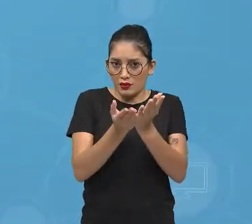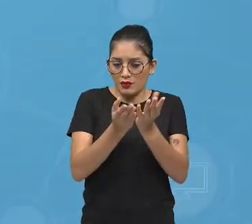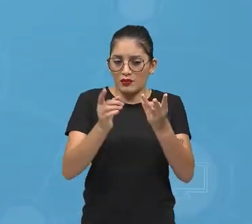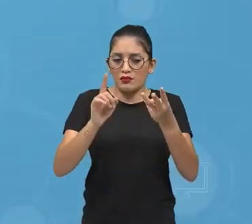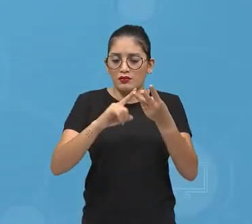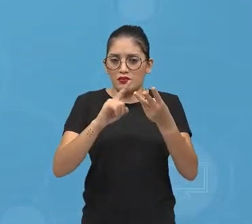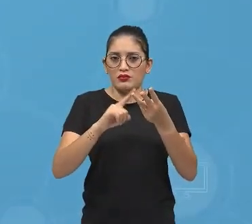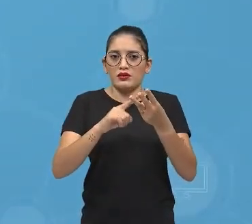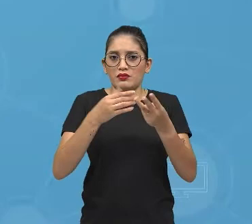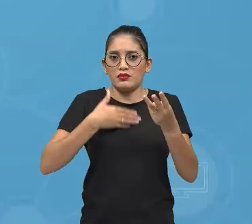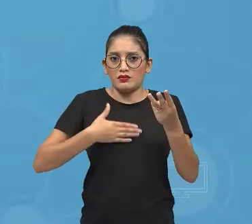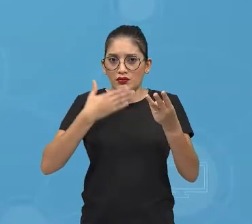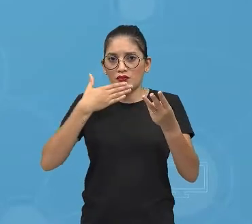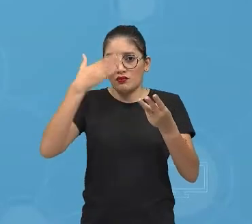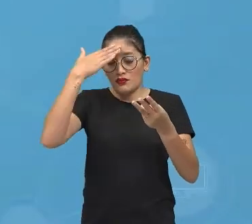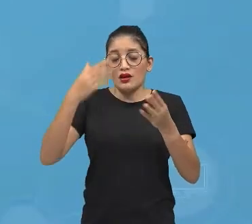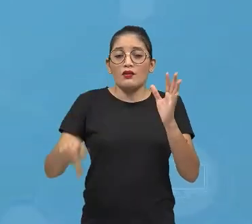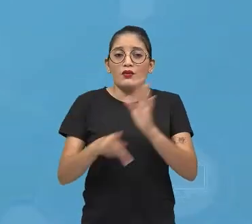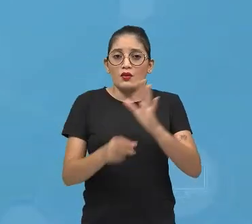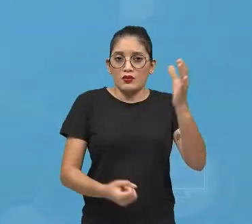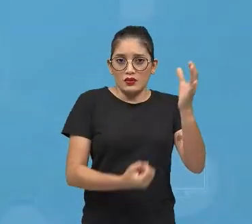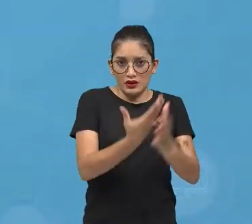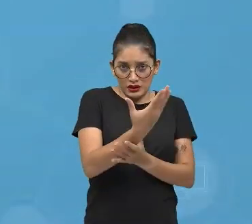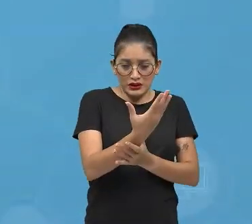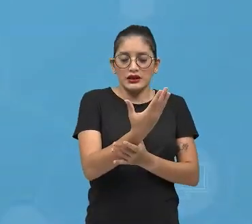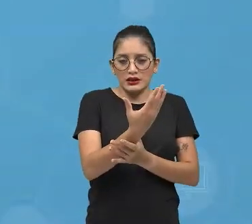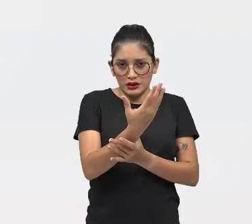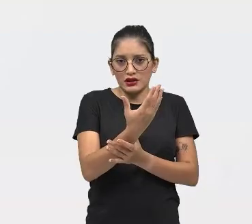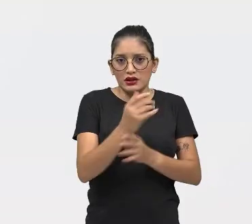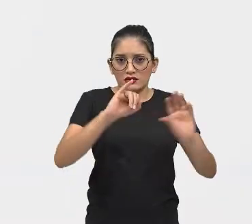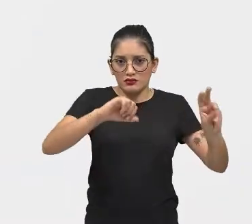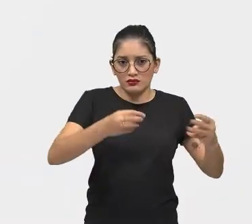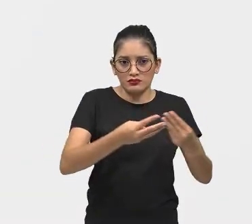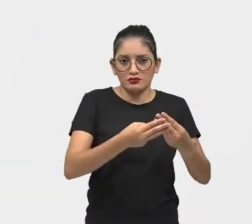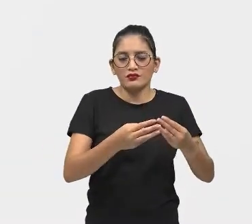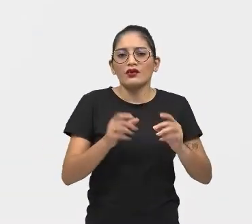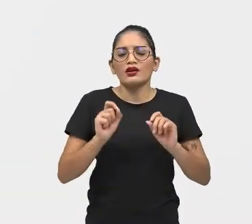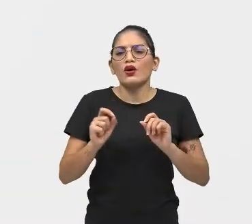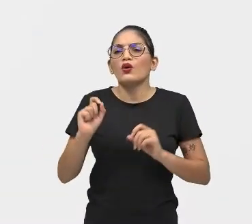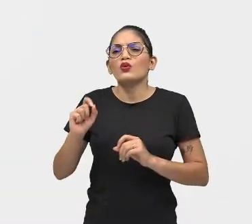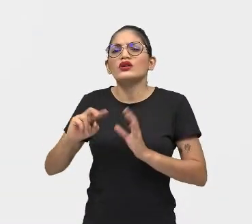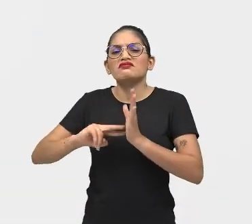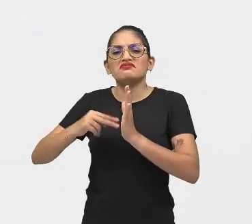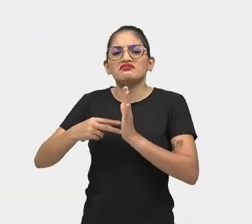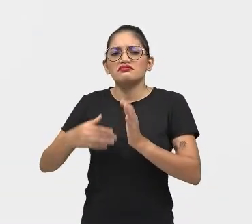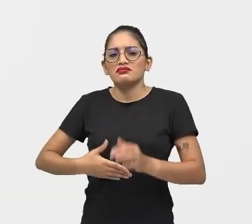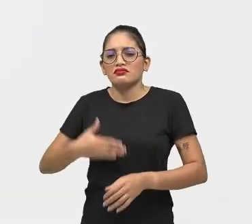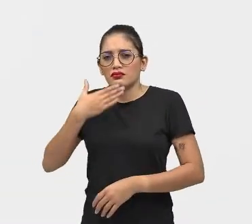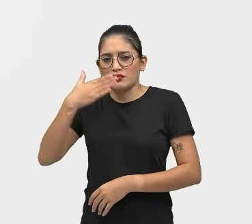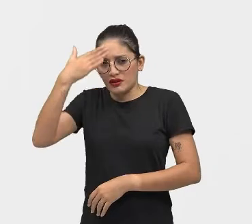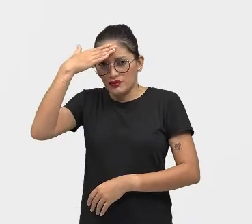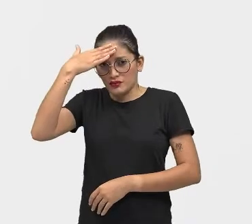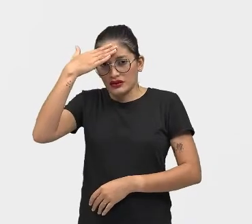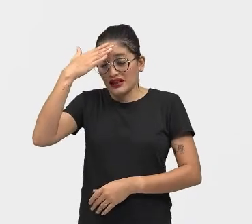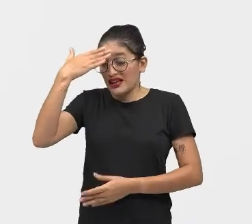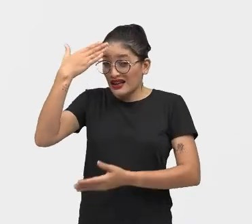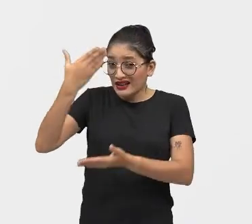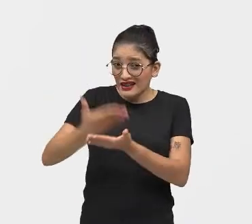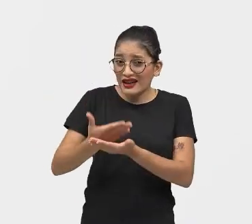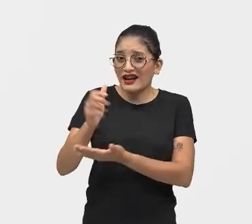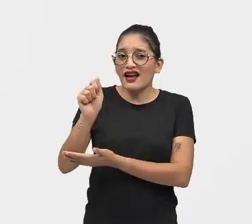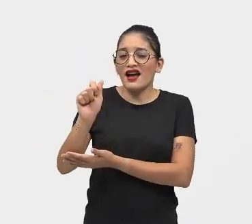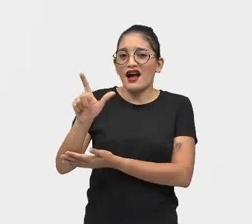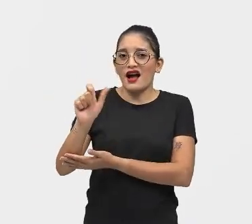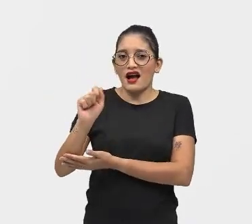filhas do judaísmo, certo? E o que crê o islamismo? Crê em Alá, o único e